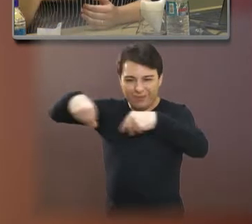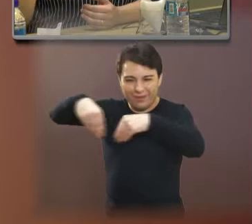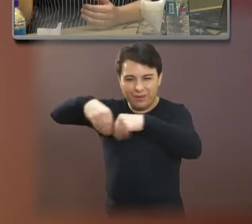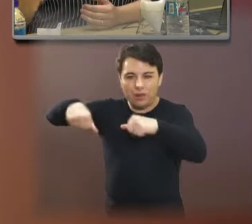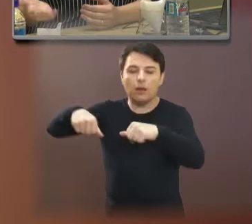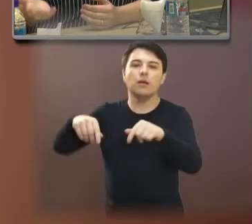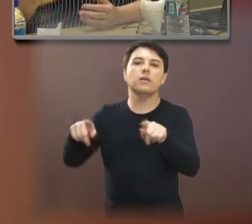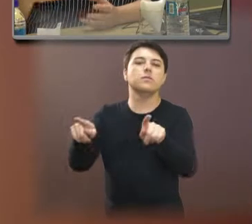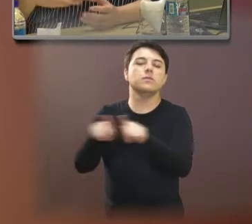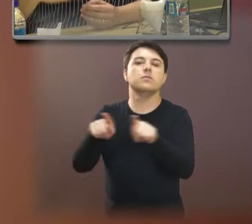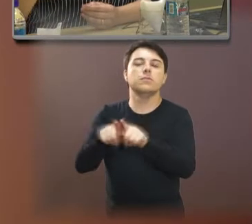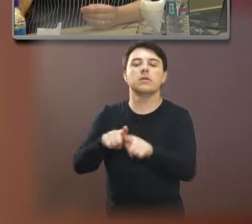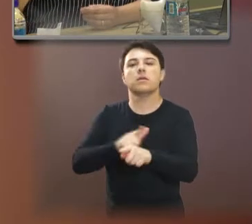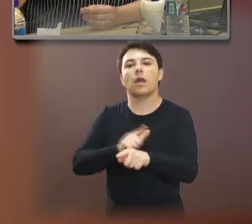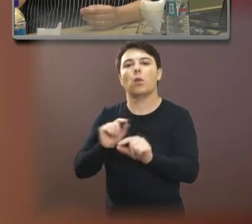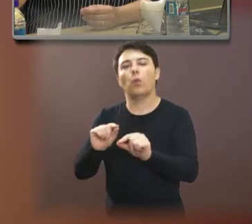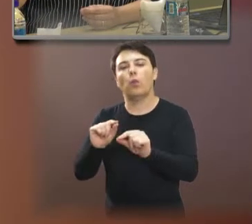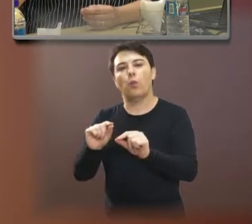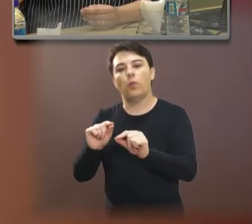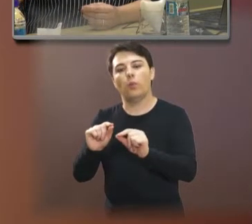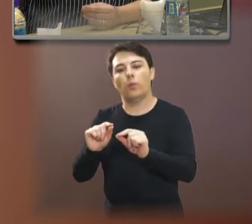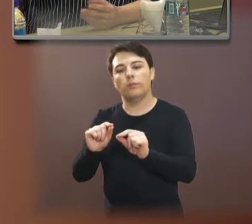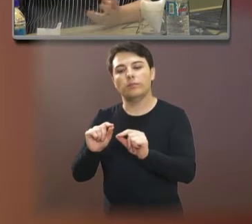como partículas de